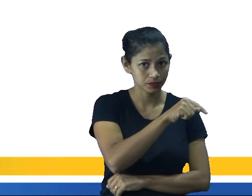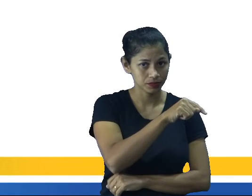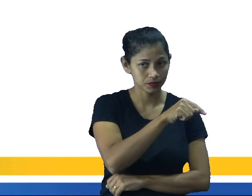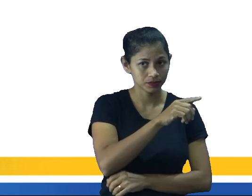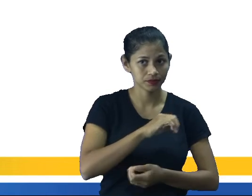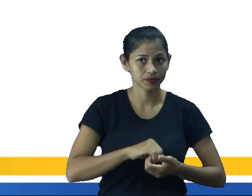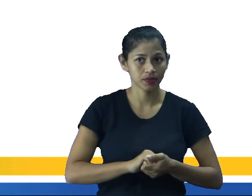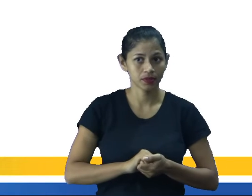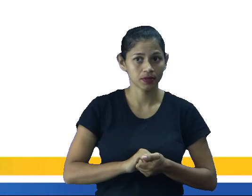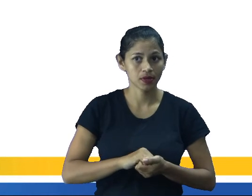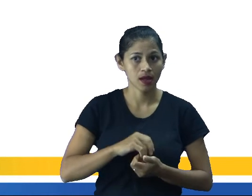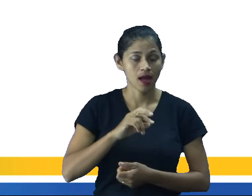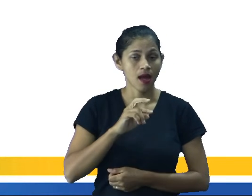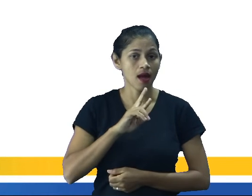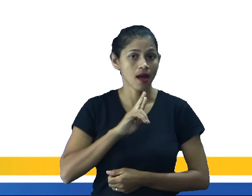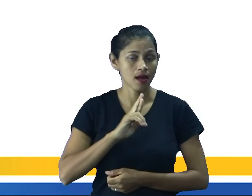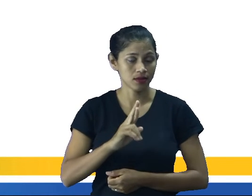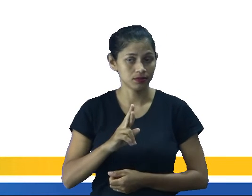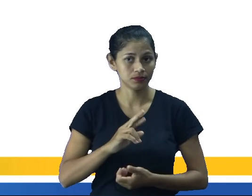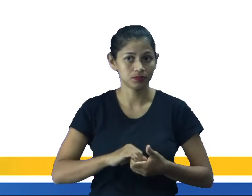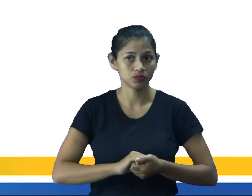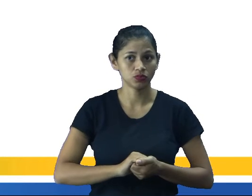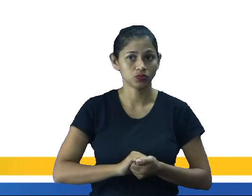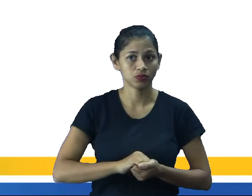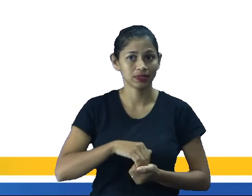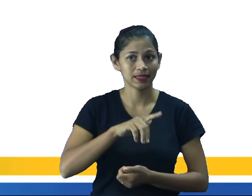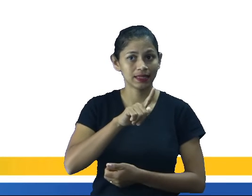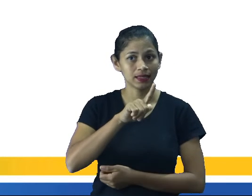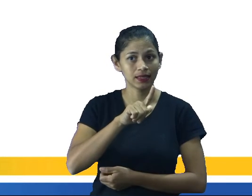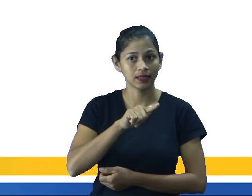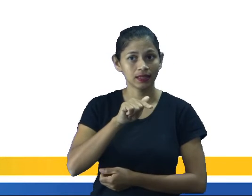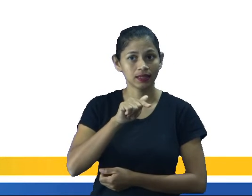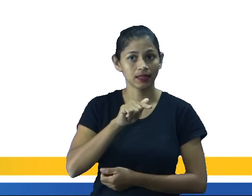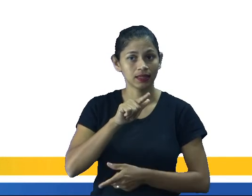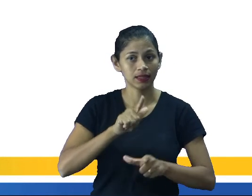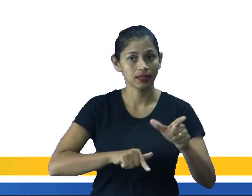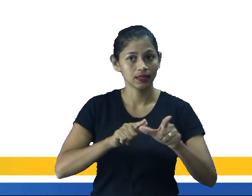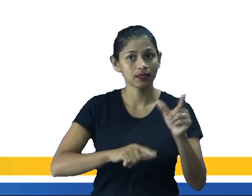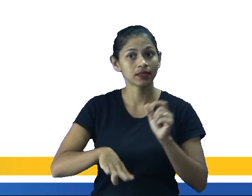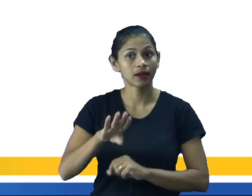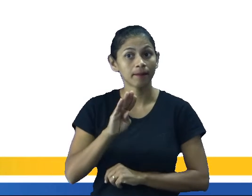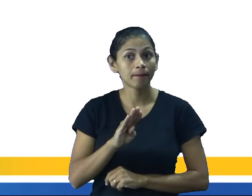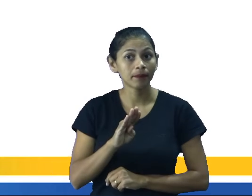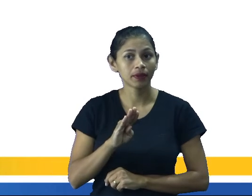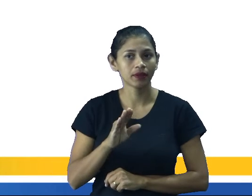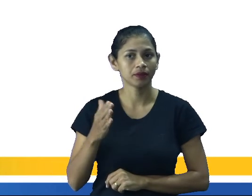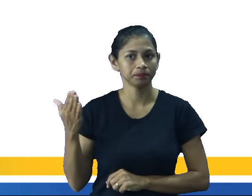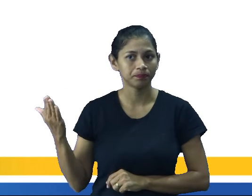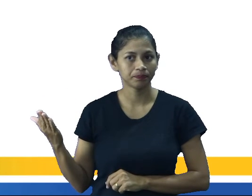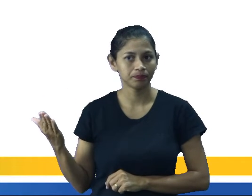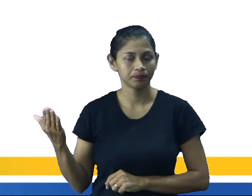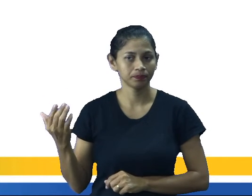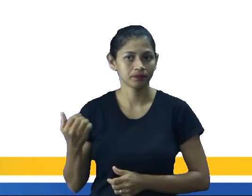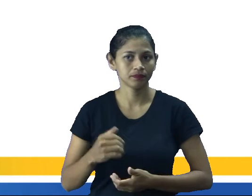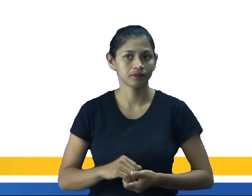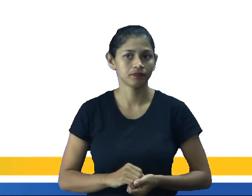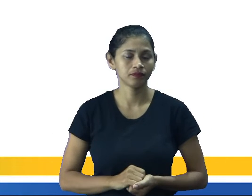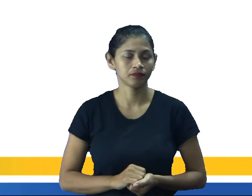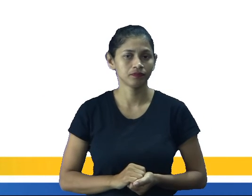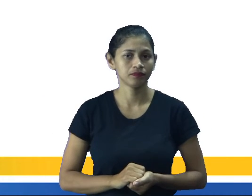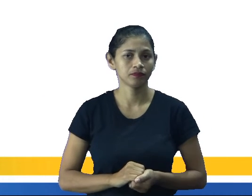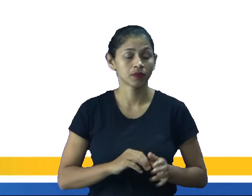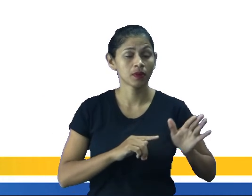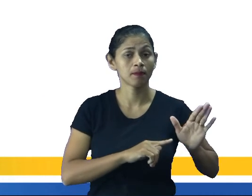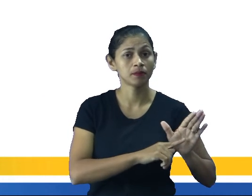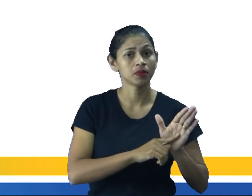Então, a resposta certa é lactobacilos. Então, dos organismos citados a seguir, a que apresenta